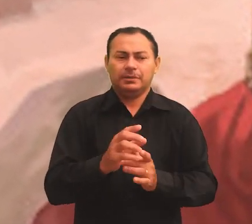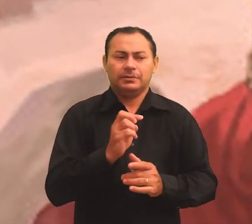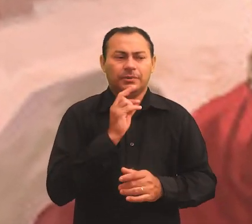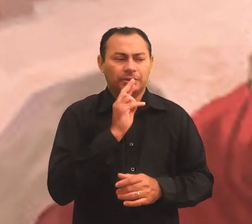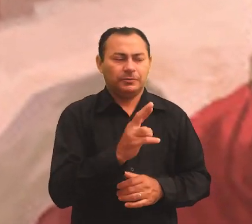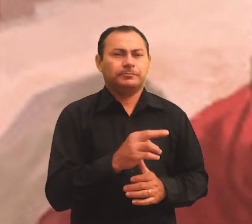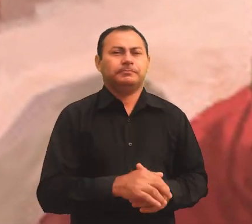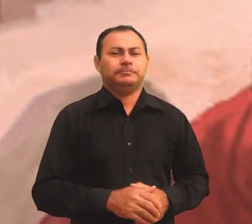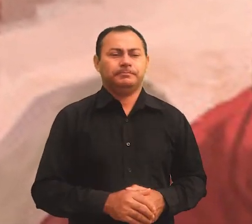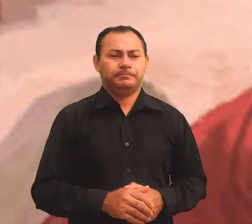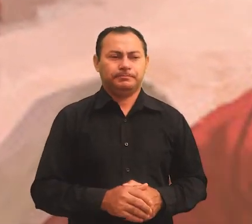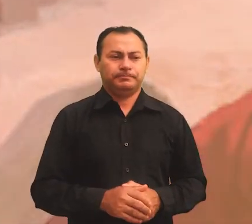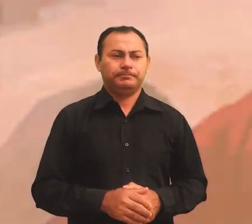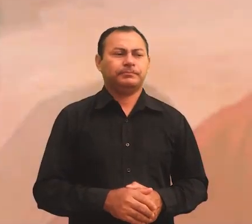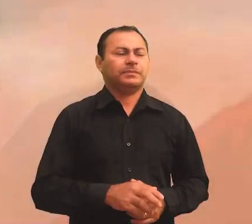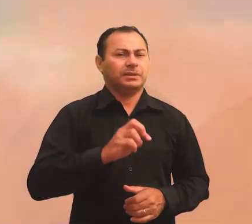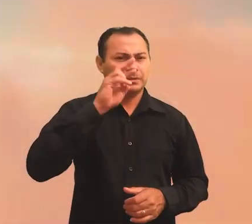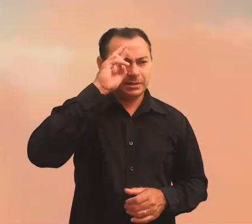Jesus, respondeu: